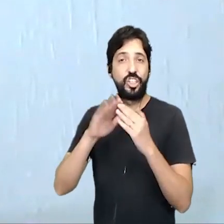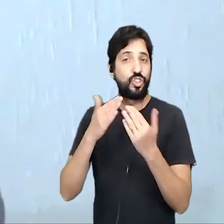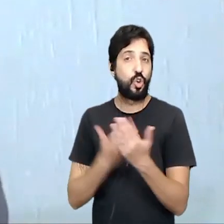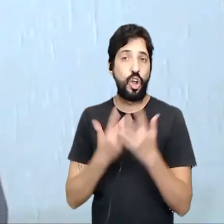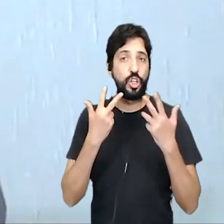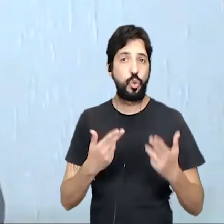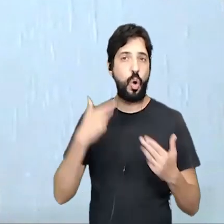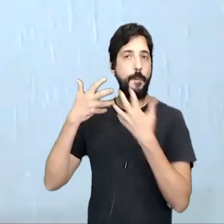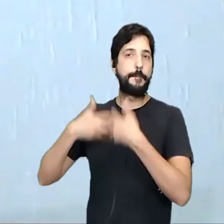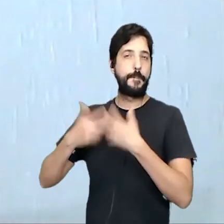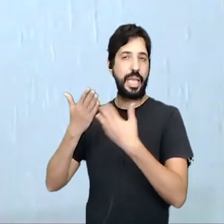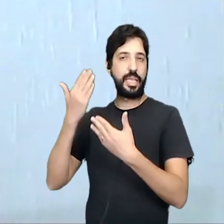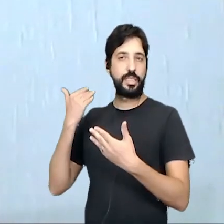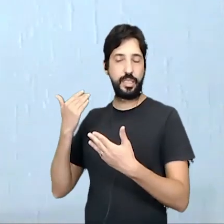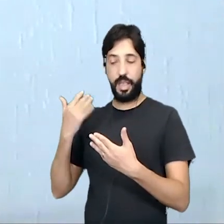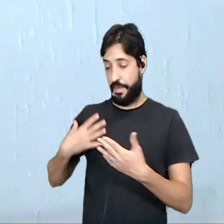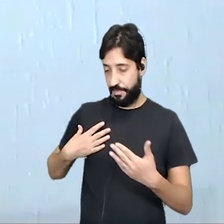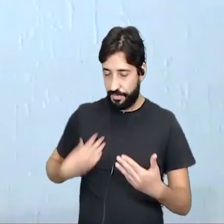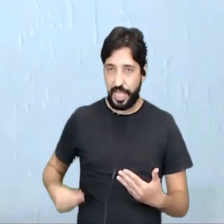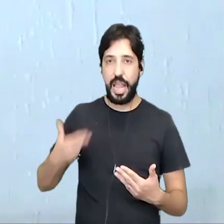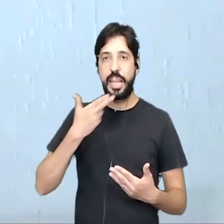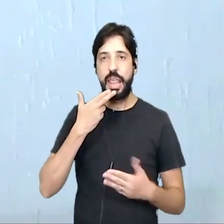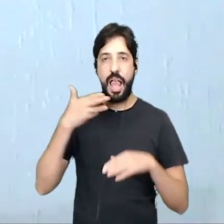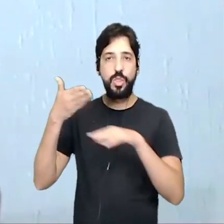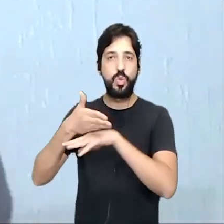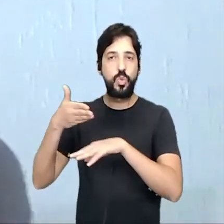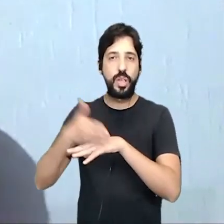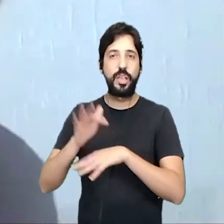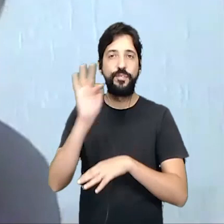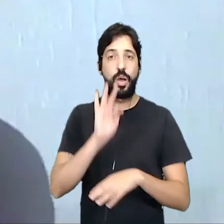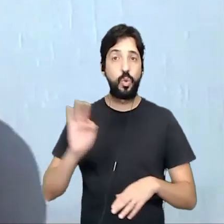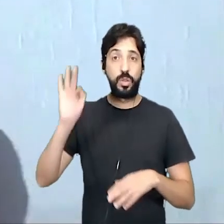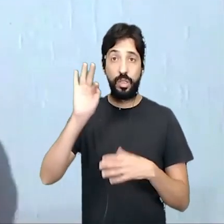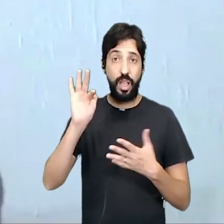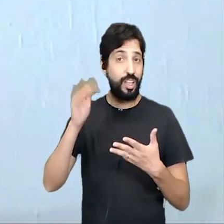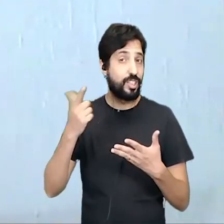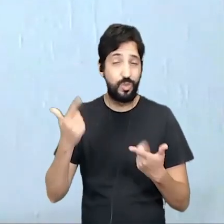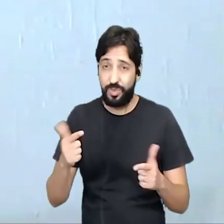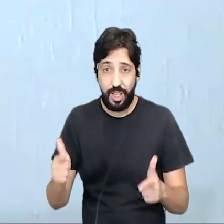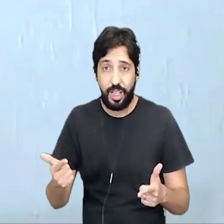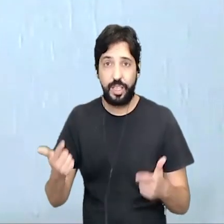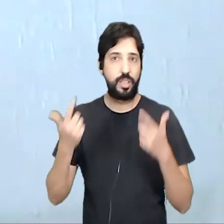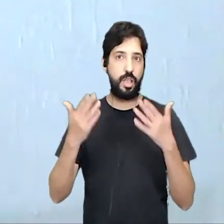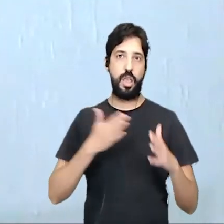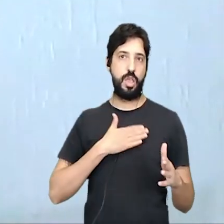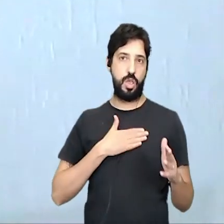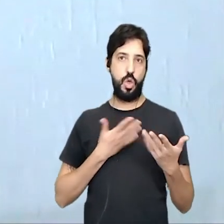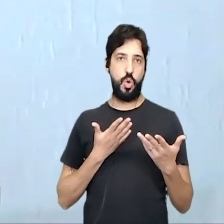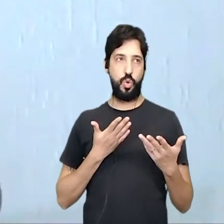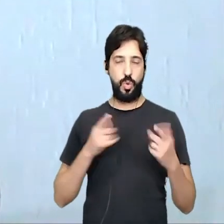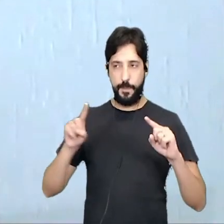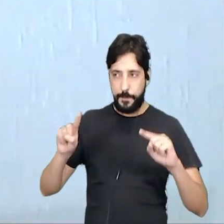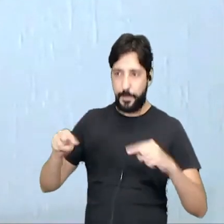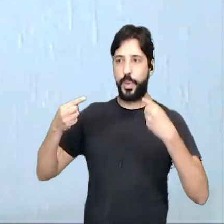é. A gente não vai ter os nossos filhos indo para a universidade, nossos netos. Eu mesmo, que